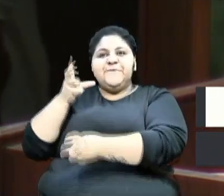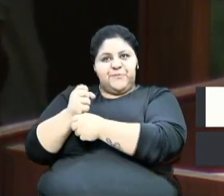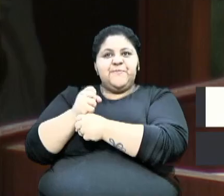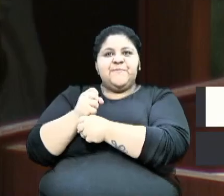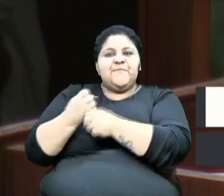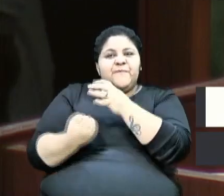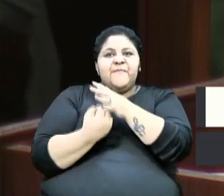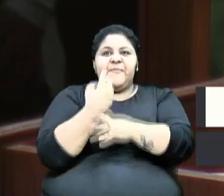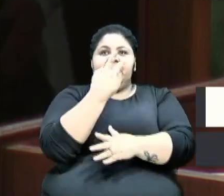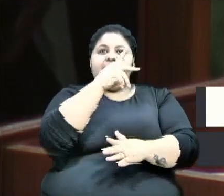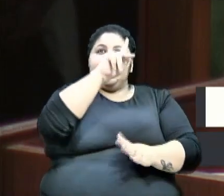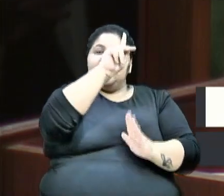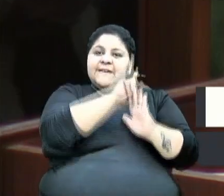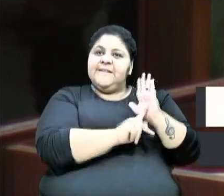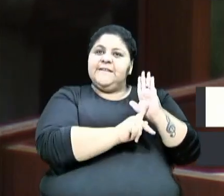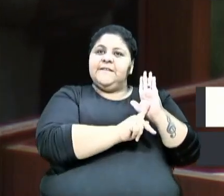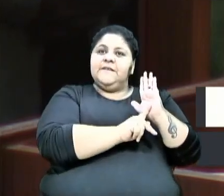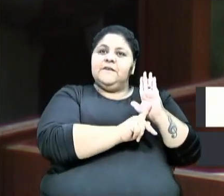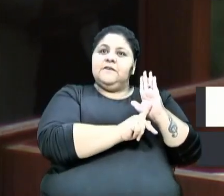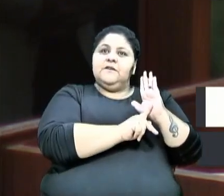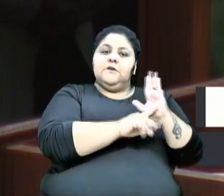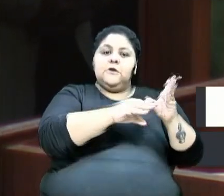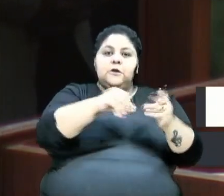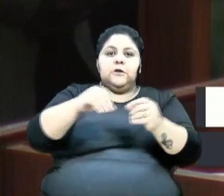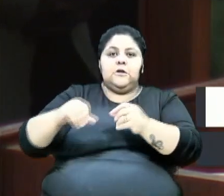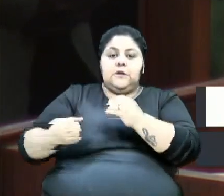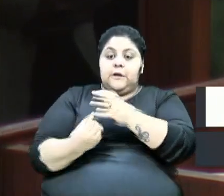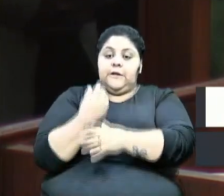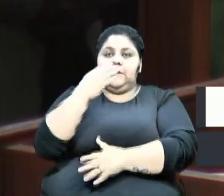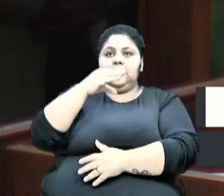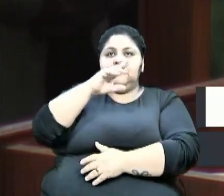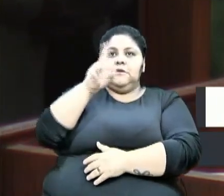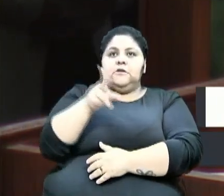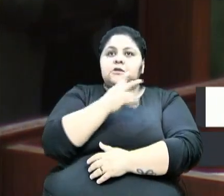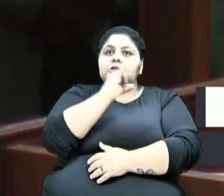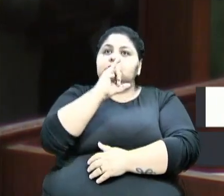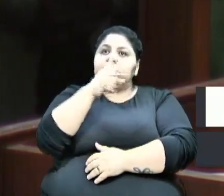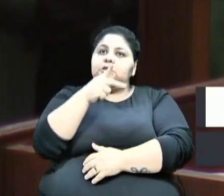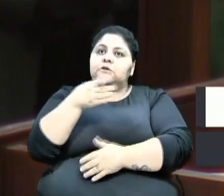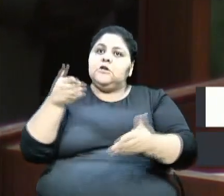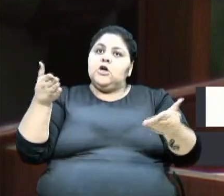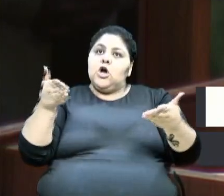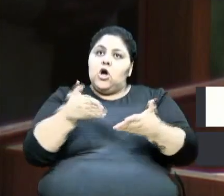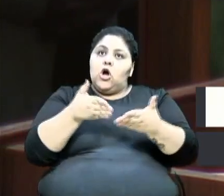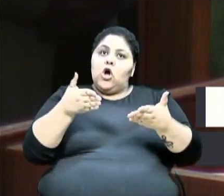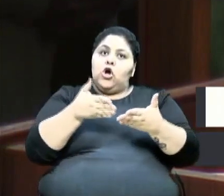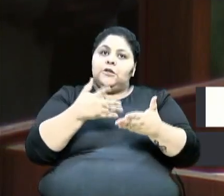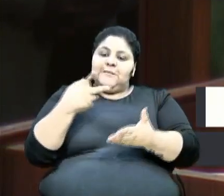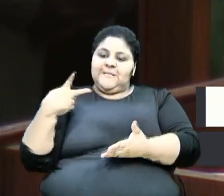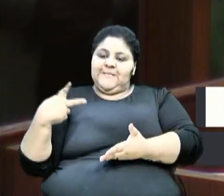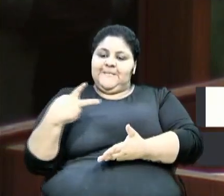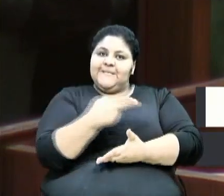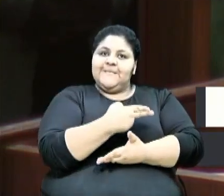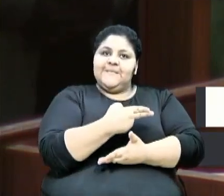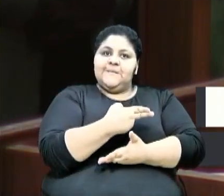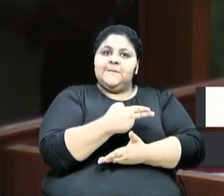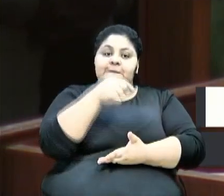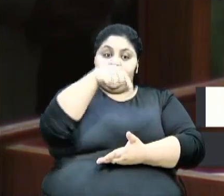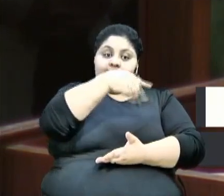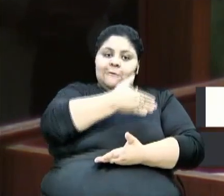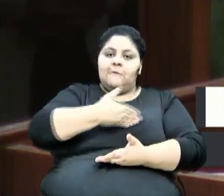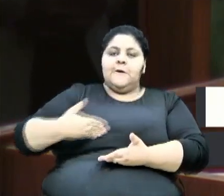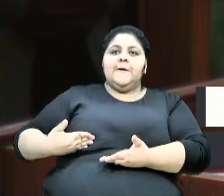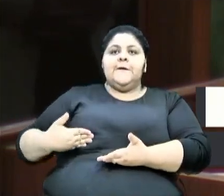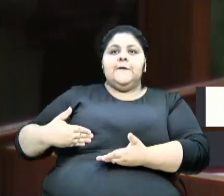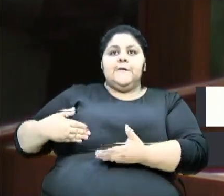castração e da microchipagem. Ninguém sabia o que era isso e, graças à SOAMA, hoje há castrações públicas aqui. Lutamos